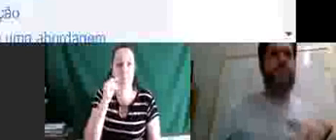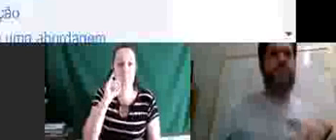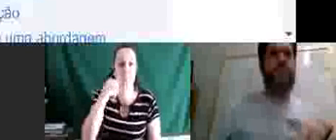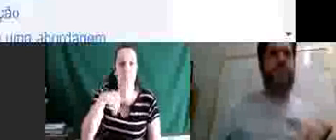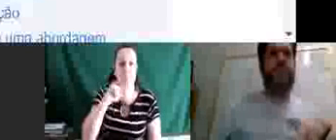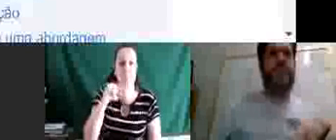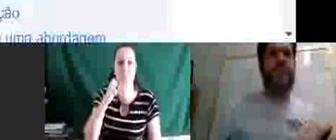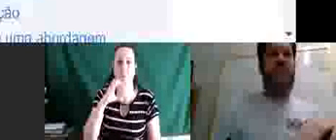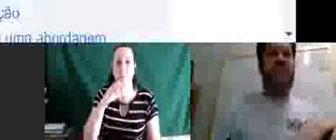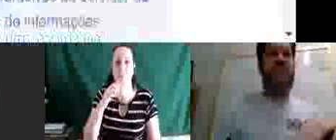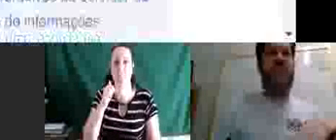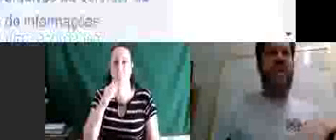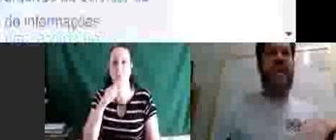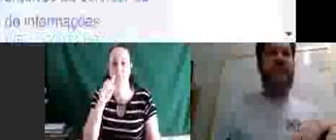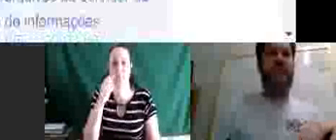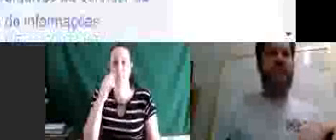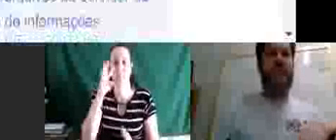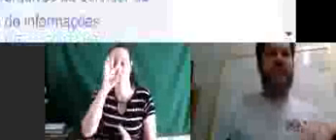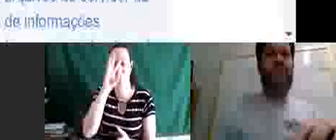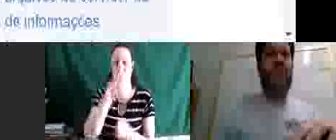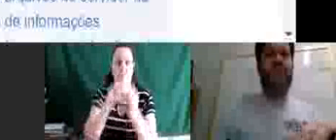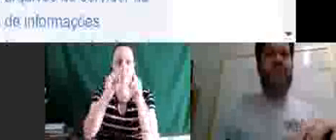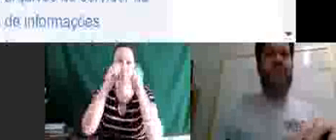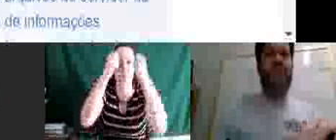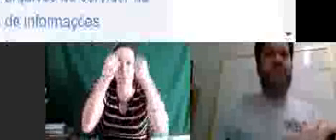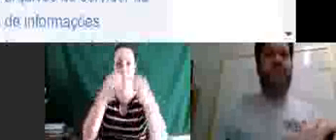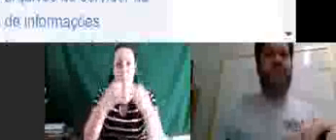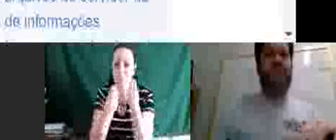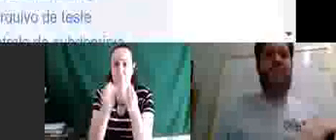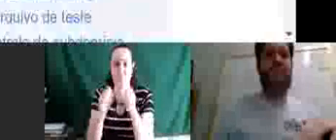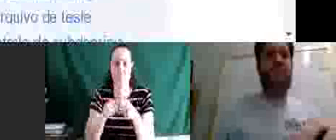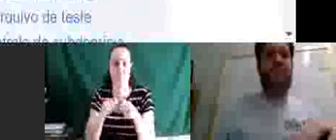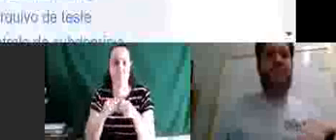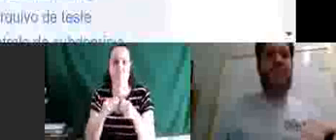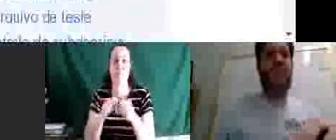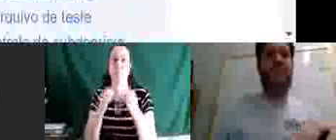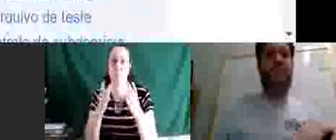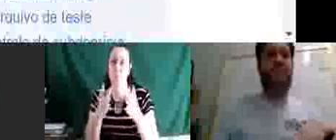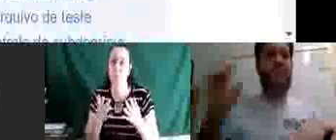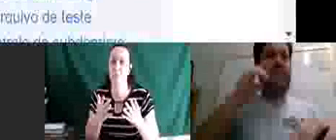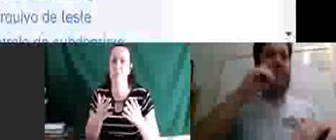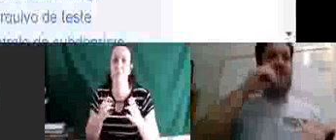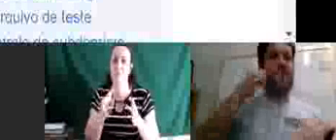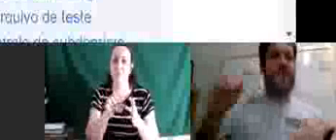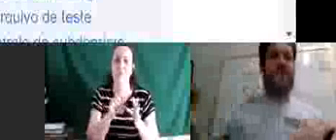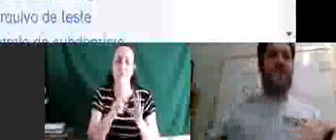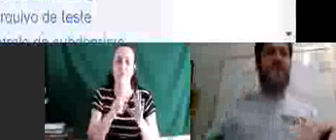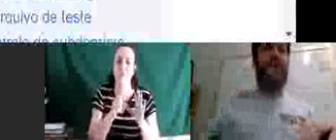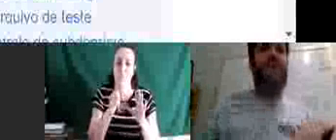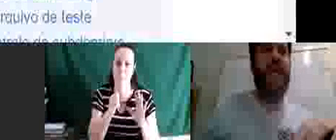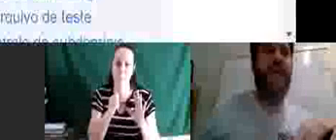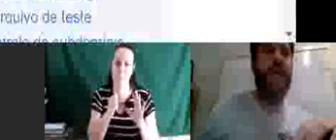para realizar um pentest. Acho que ninguém lembra um dos 9 passos, né? Quem